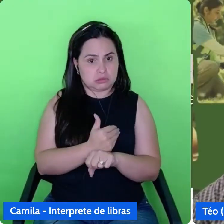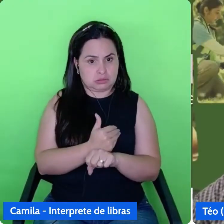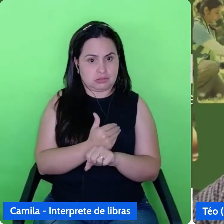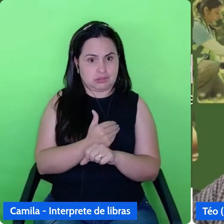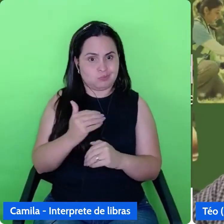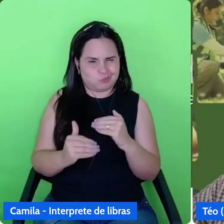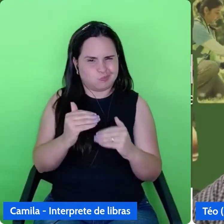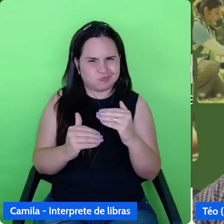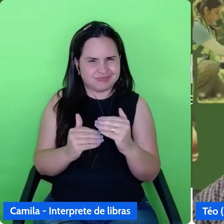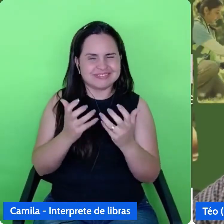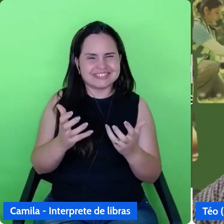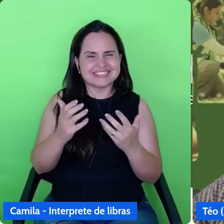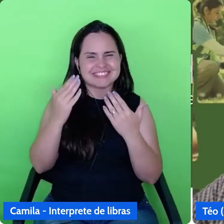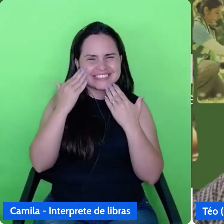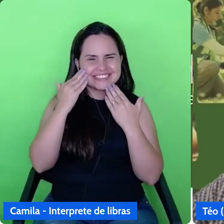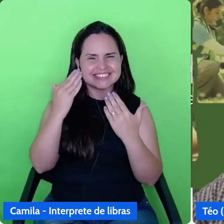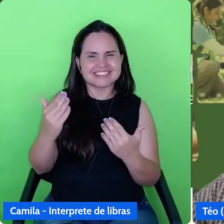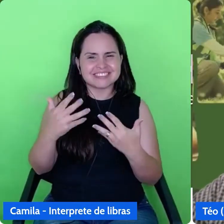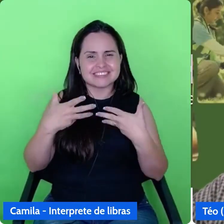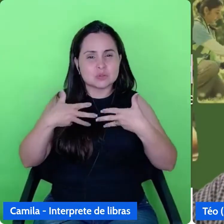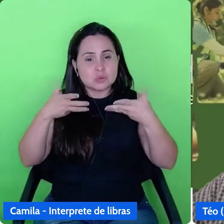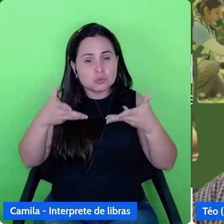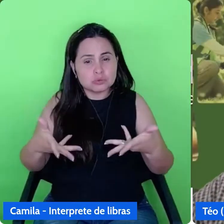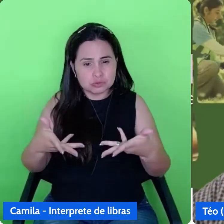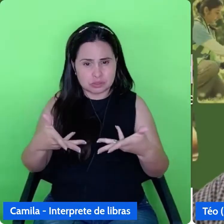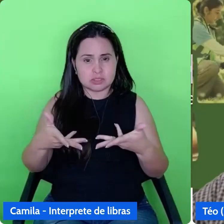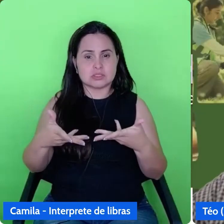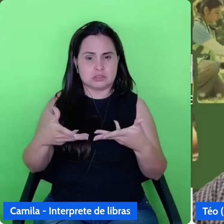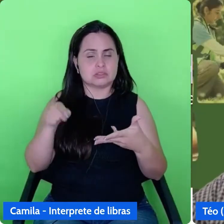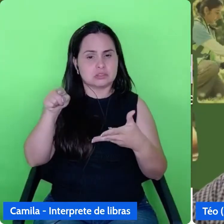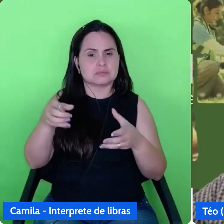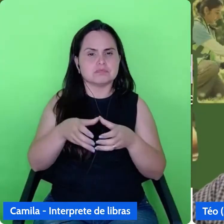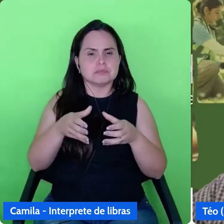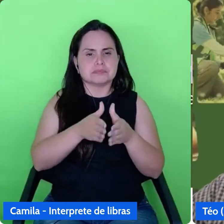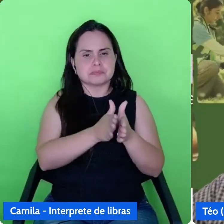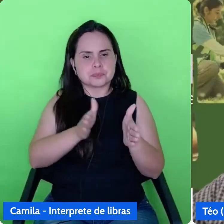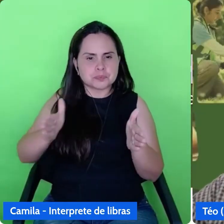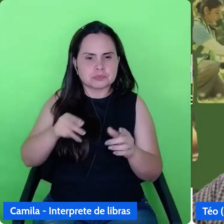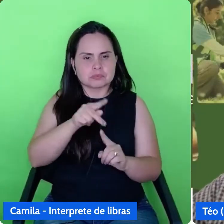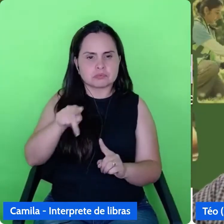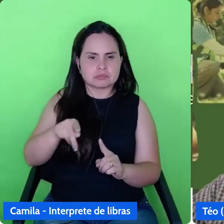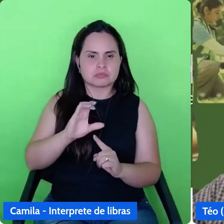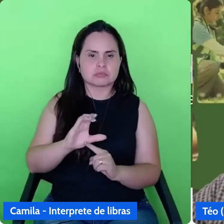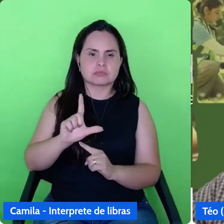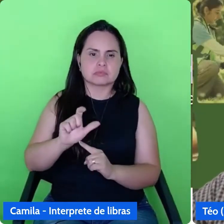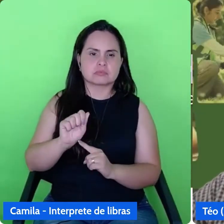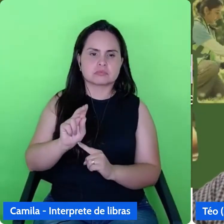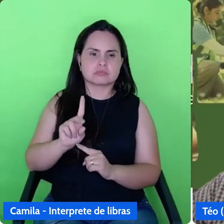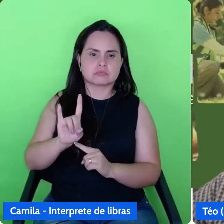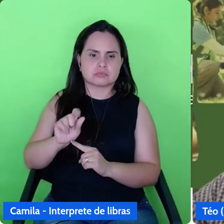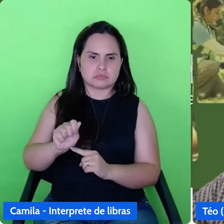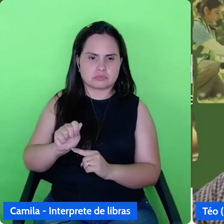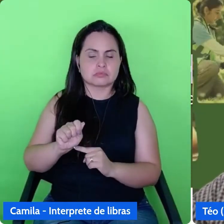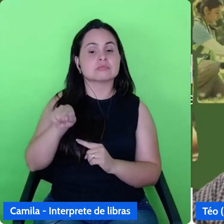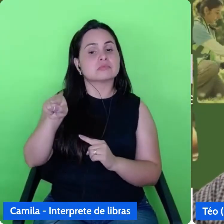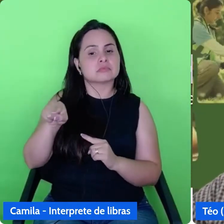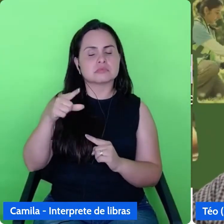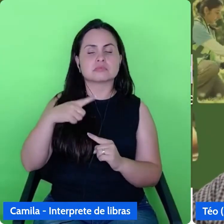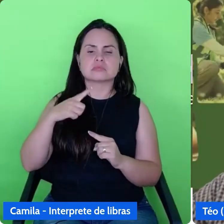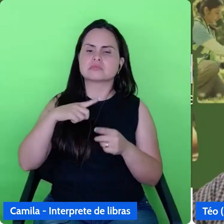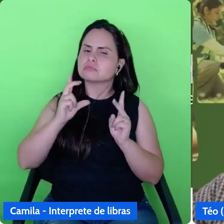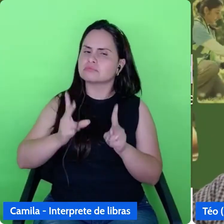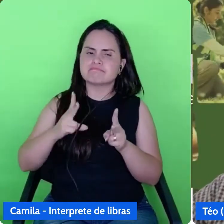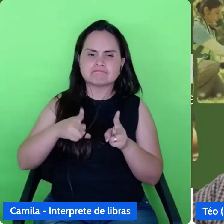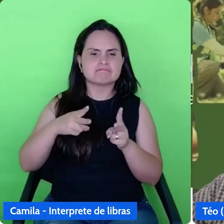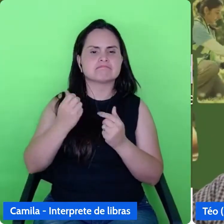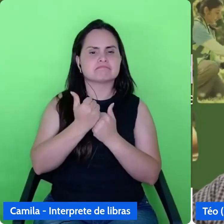queria agradecer o convite da Pró-Reitoria de Extensão, da professora Cláudia Venturini, que tem sempre apoiado